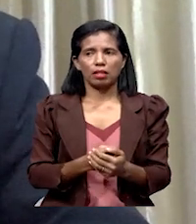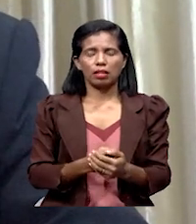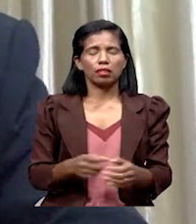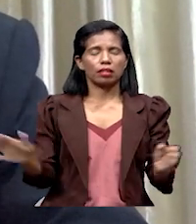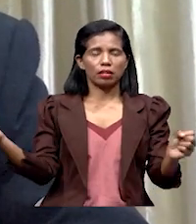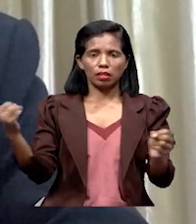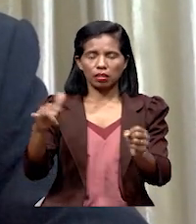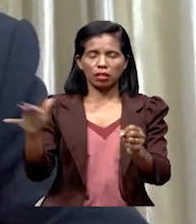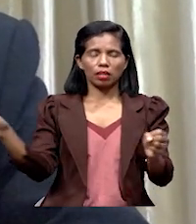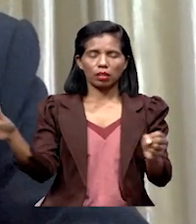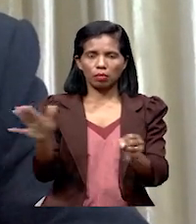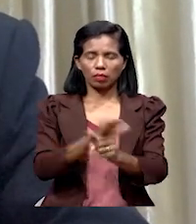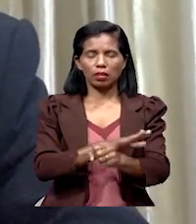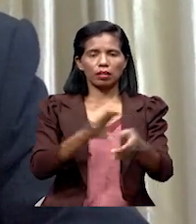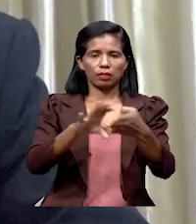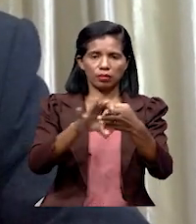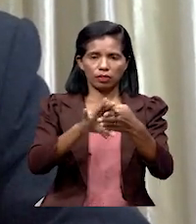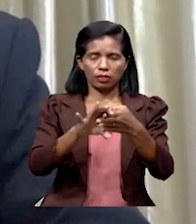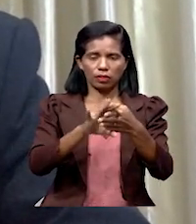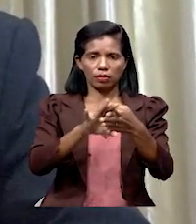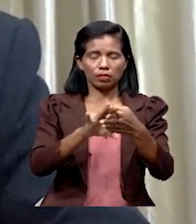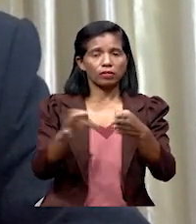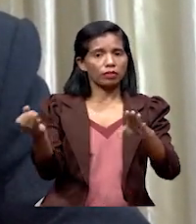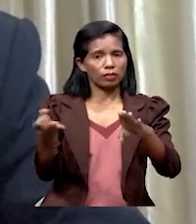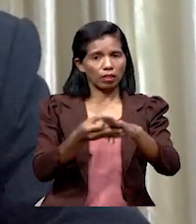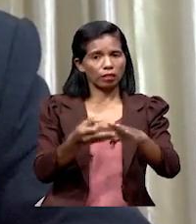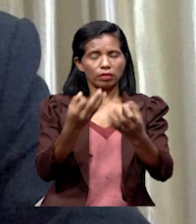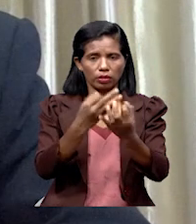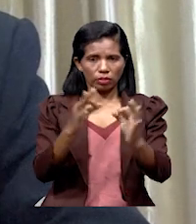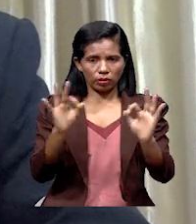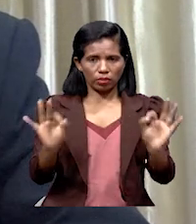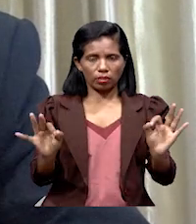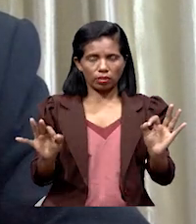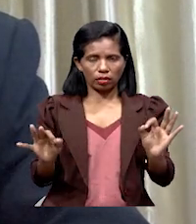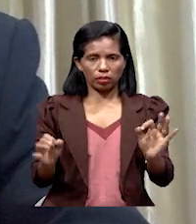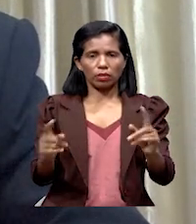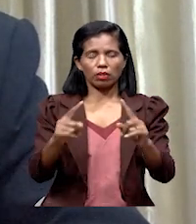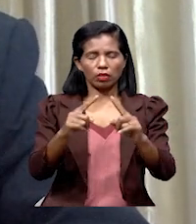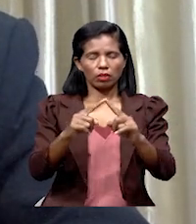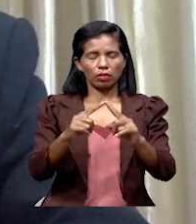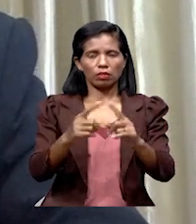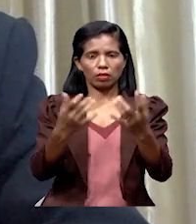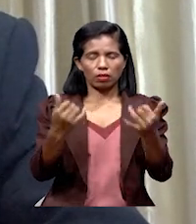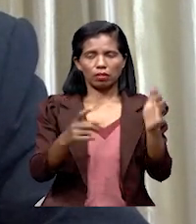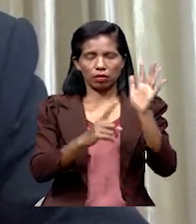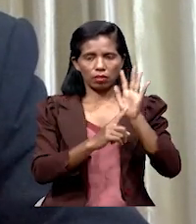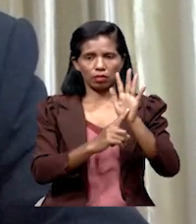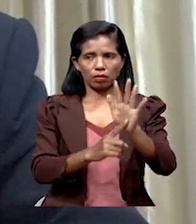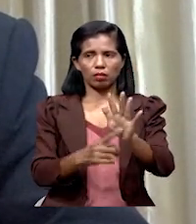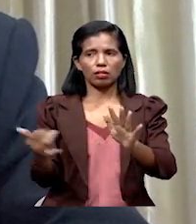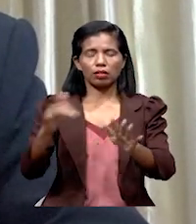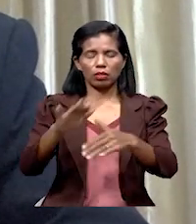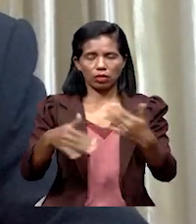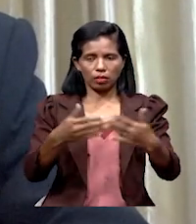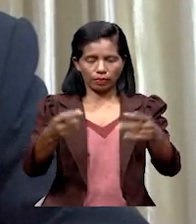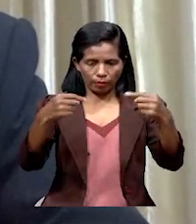completa documento sira ne hotu e to ohin decidia un saine sira hotu mai